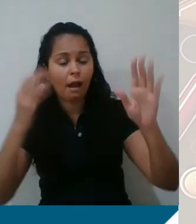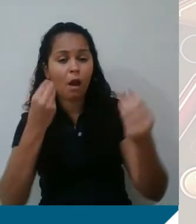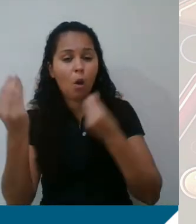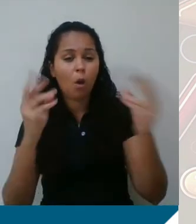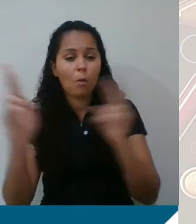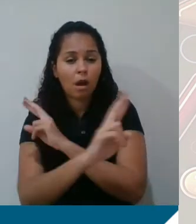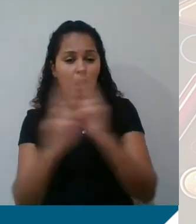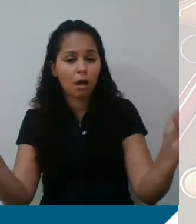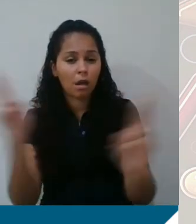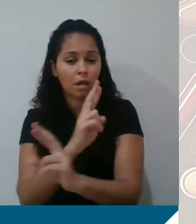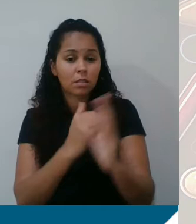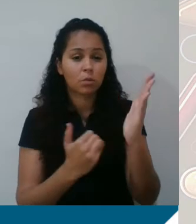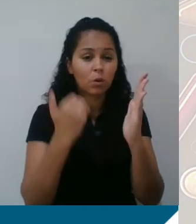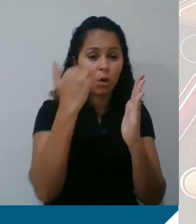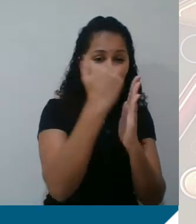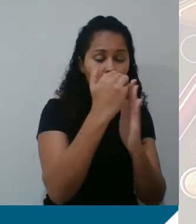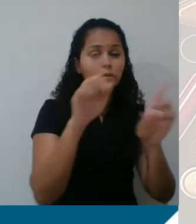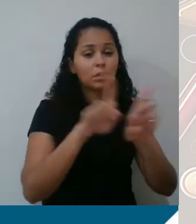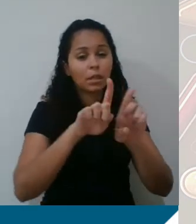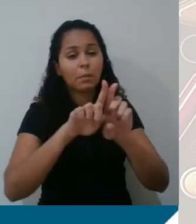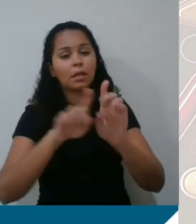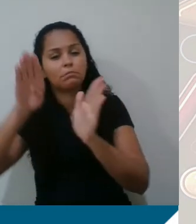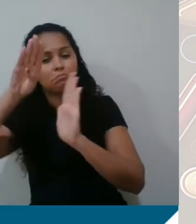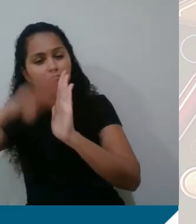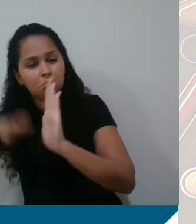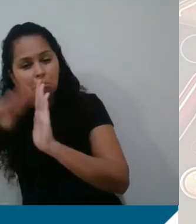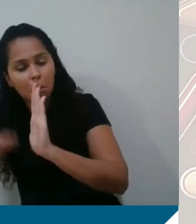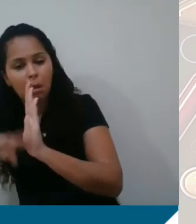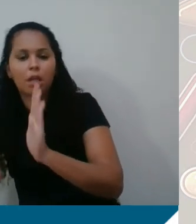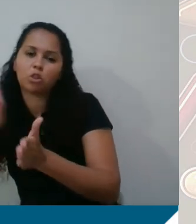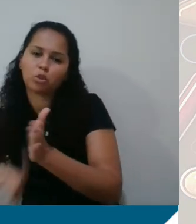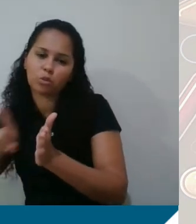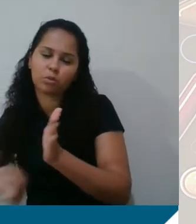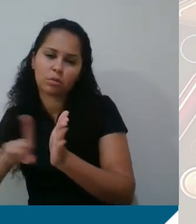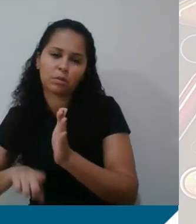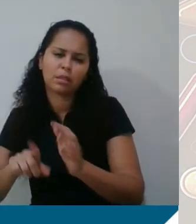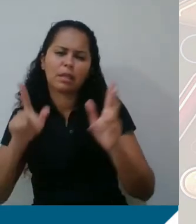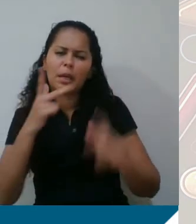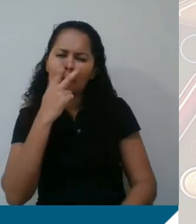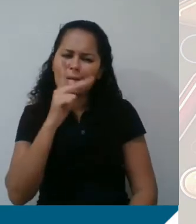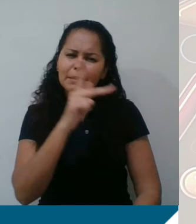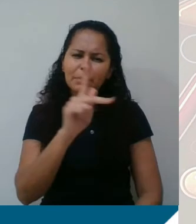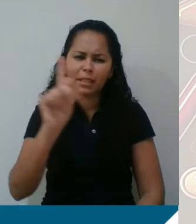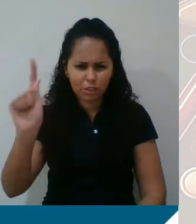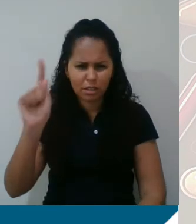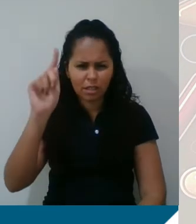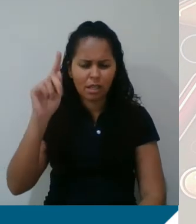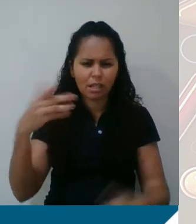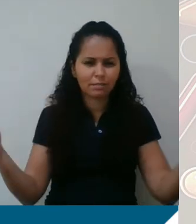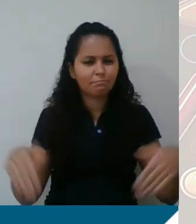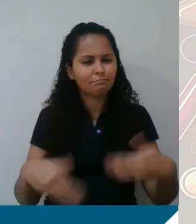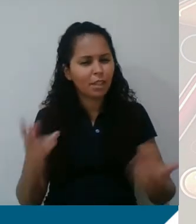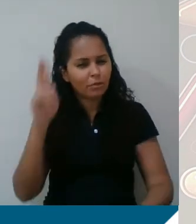forma correta o que nós chamamos de aumentos e descontos. É de uma forma muito parecida com o que nós trabalhamos lá atrás em PG. Então